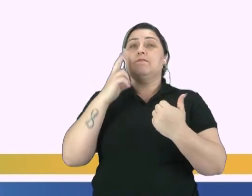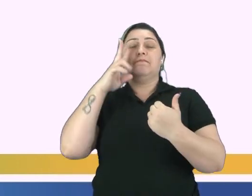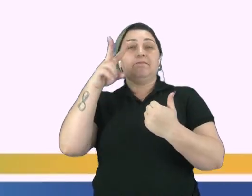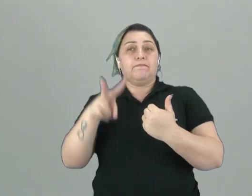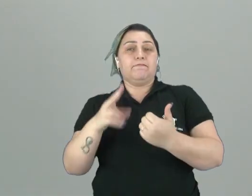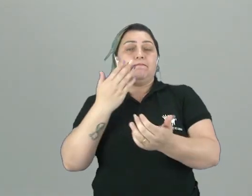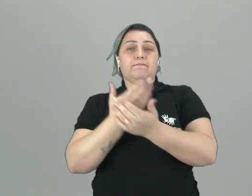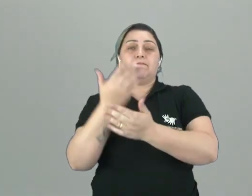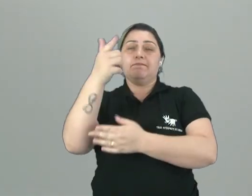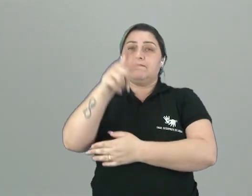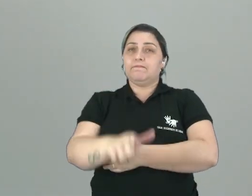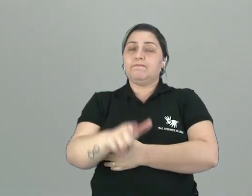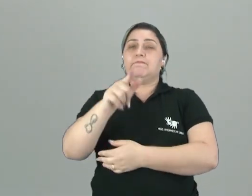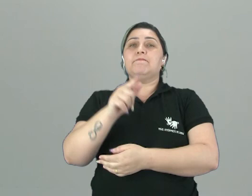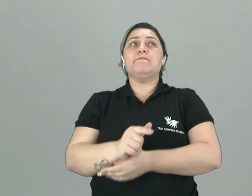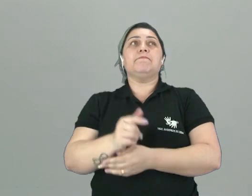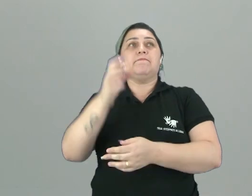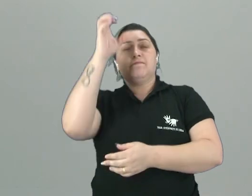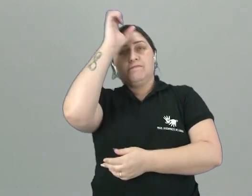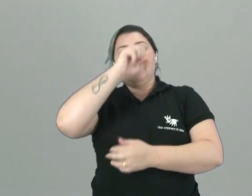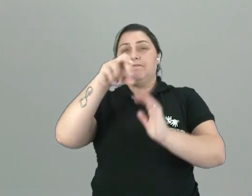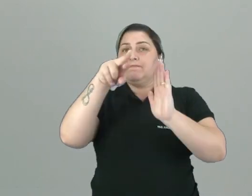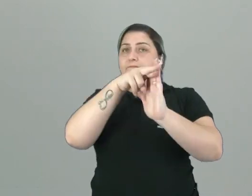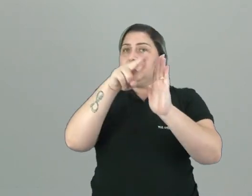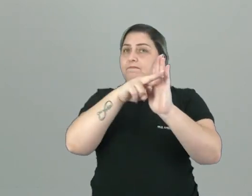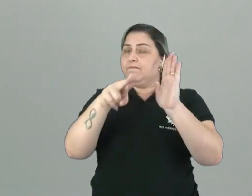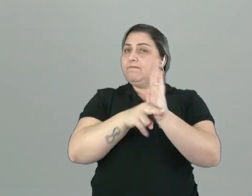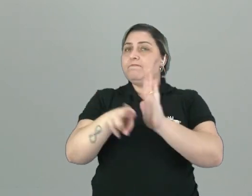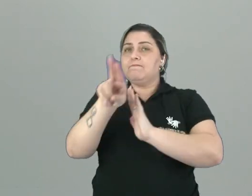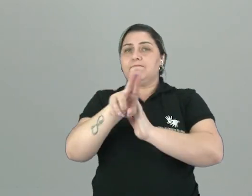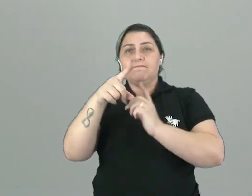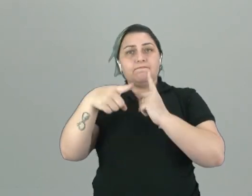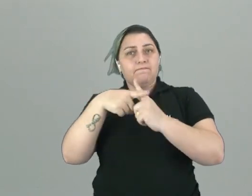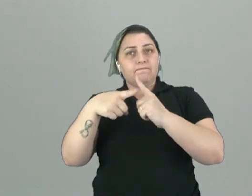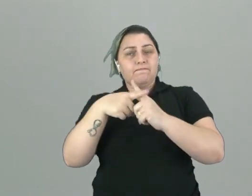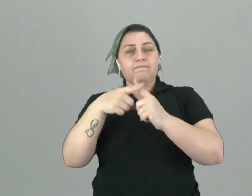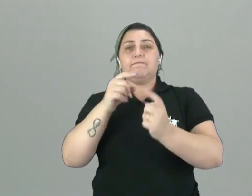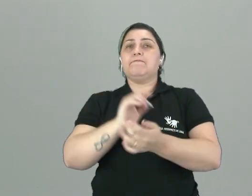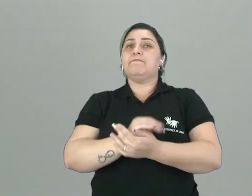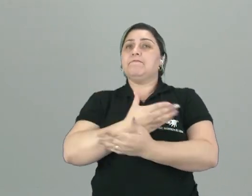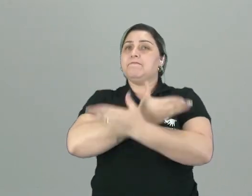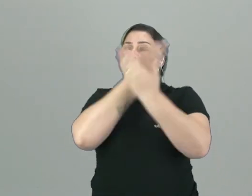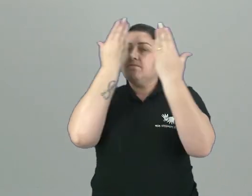aula novamente, gente, para aprender as regras do uso dos porquês.